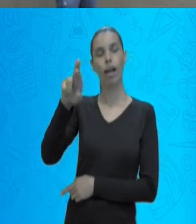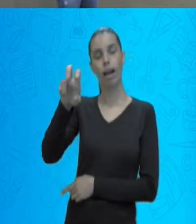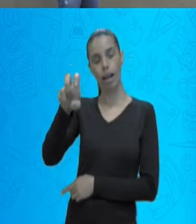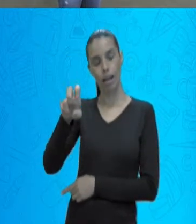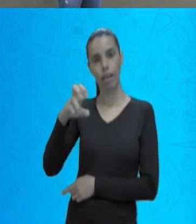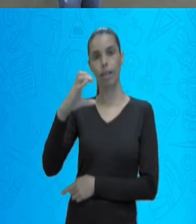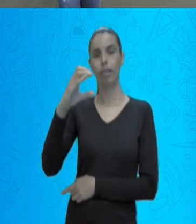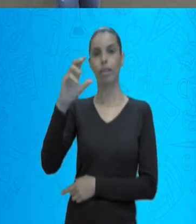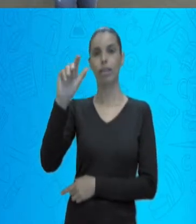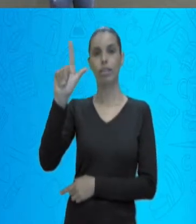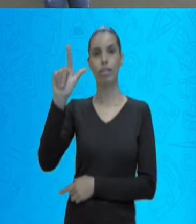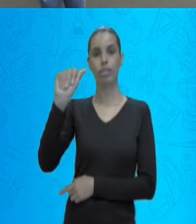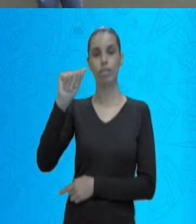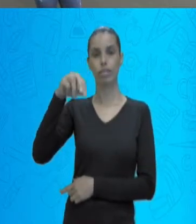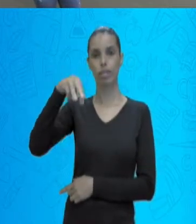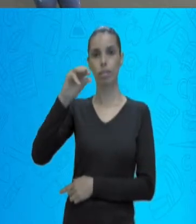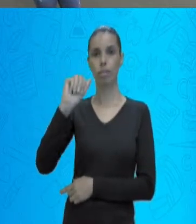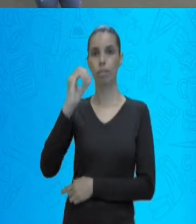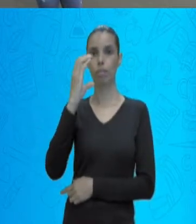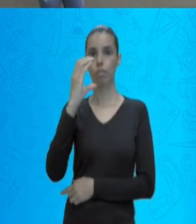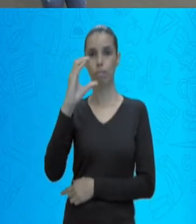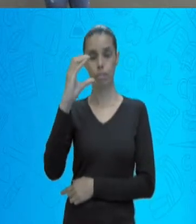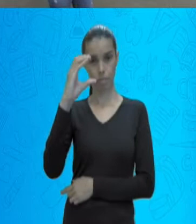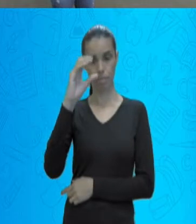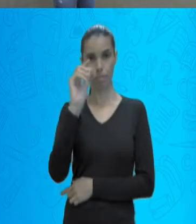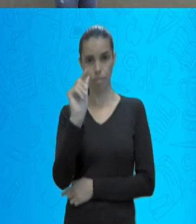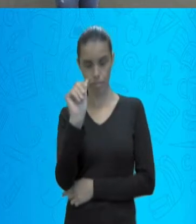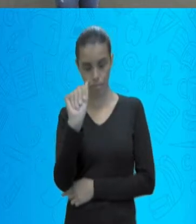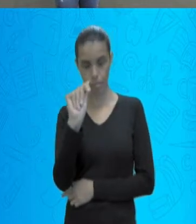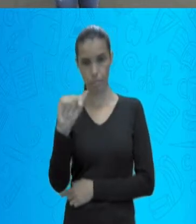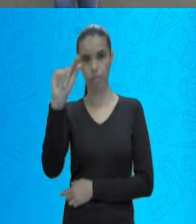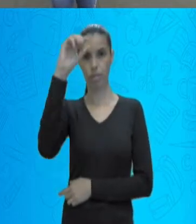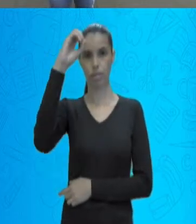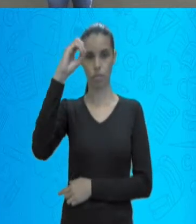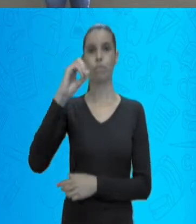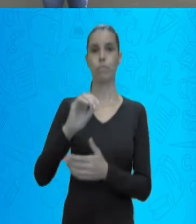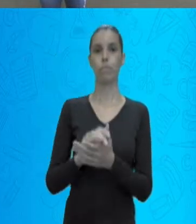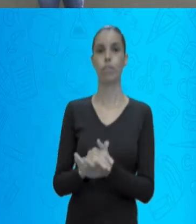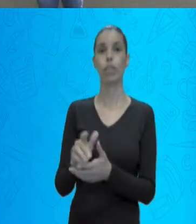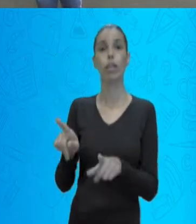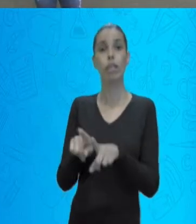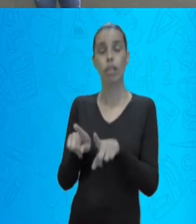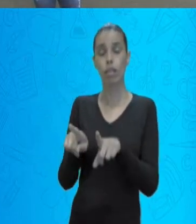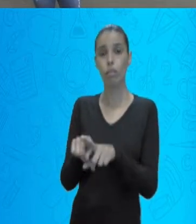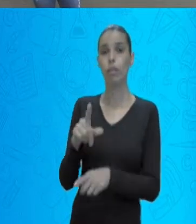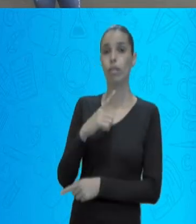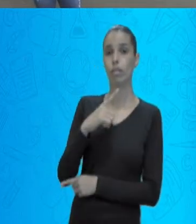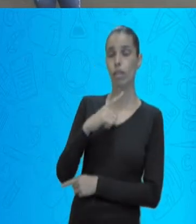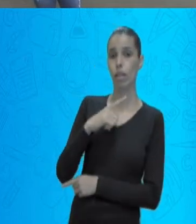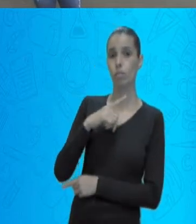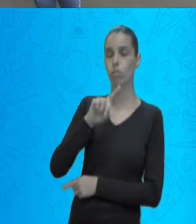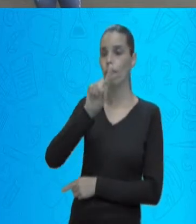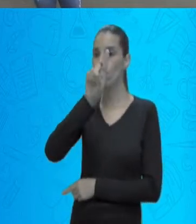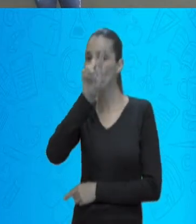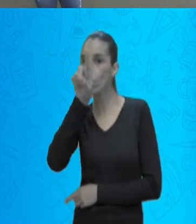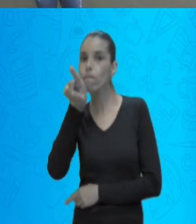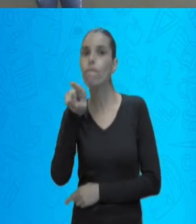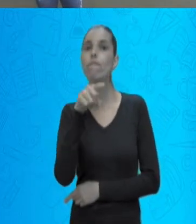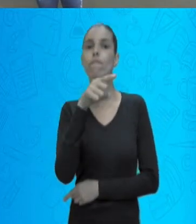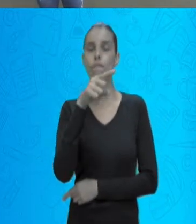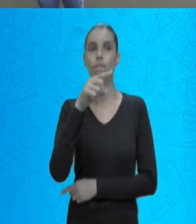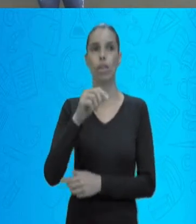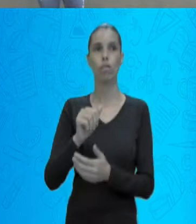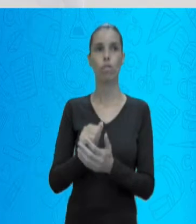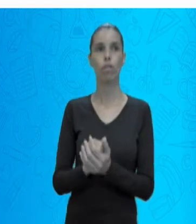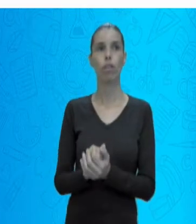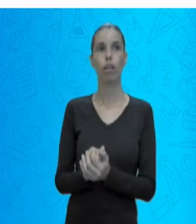a vírgula e tem o ponto de interrogação. Vamos aprender um pouquinho sobre por